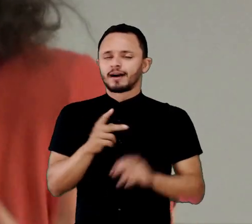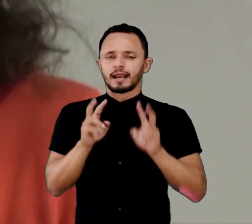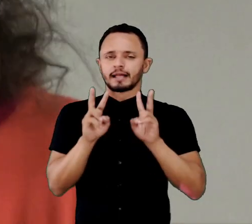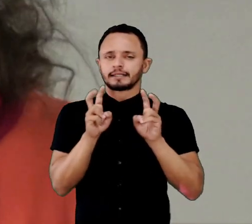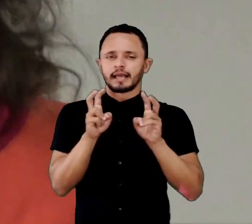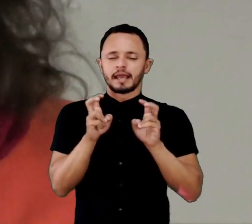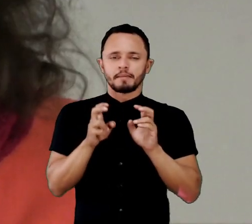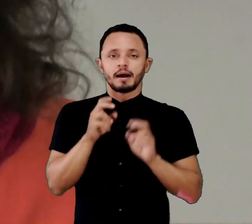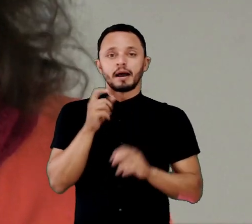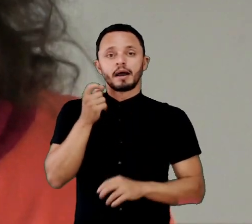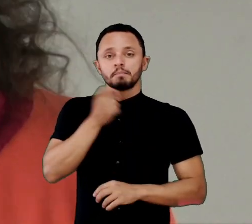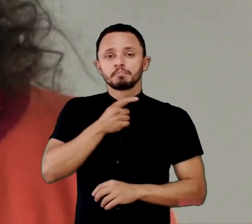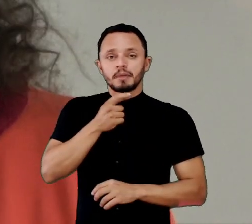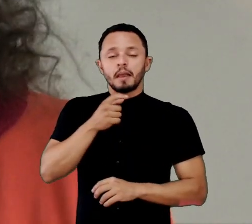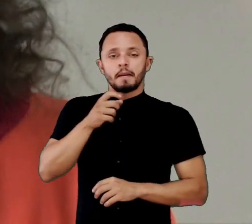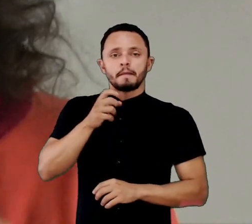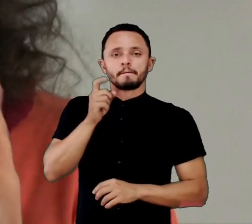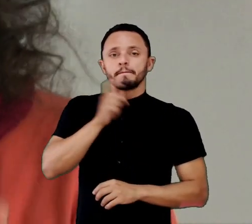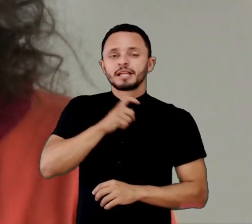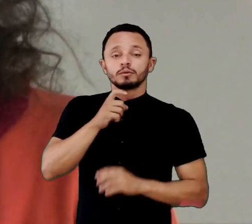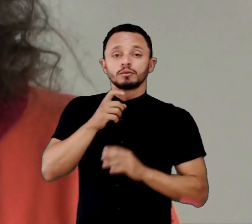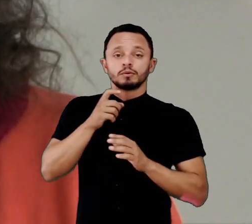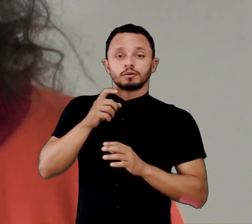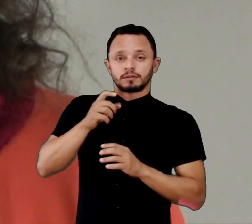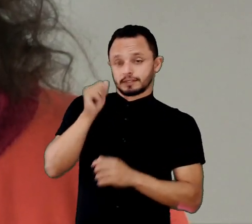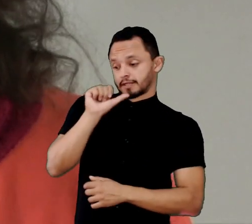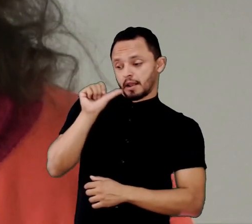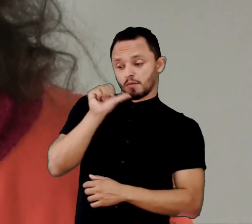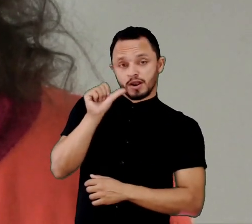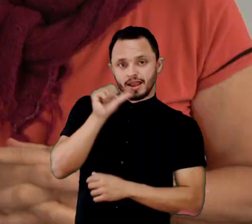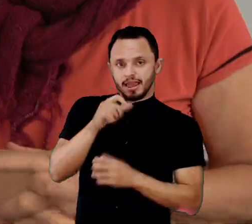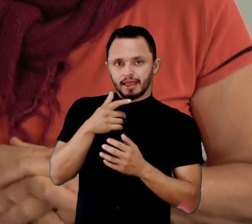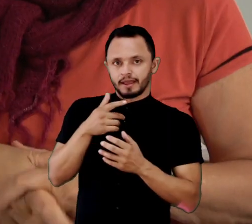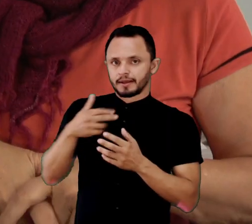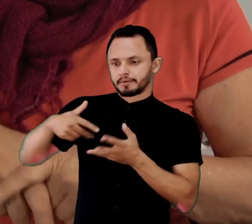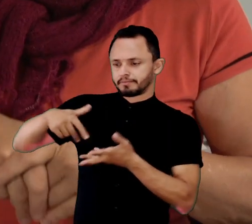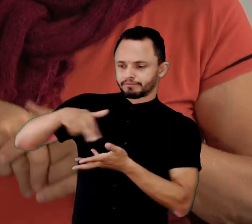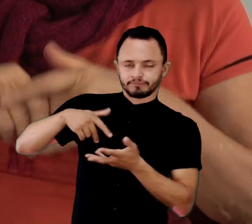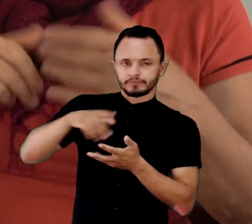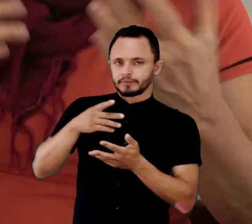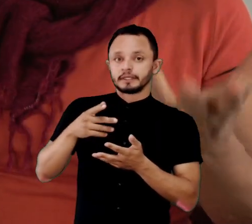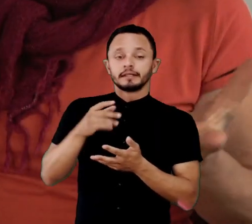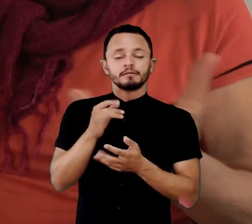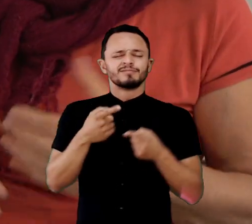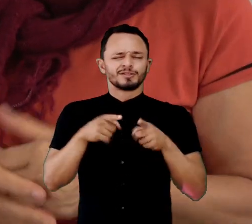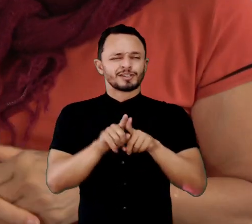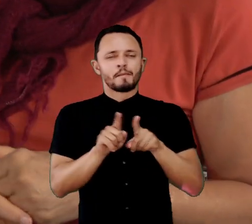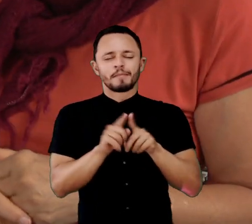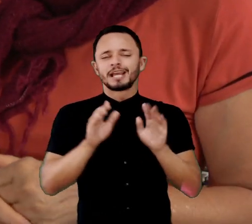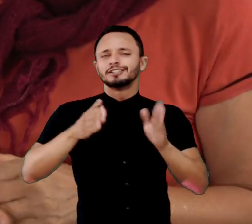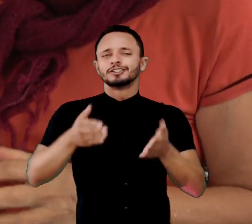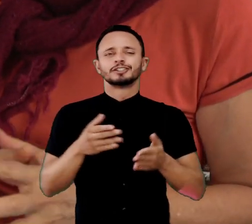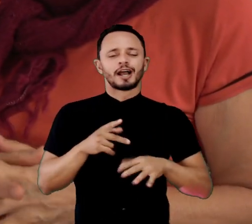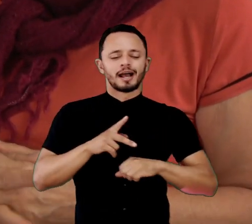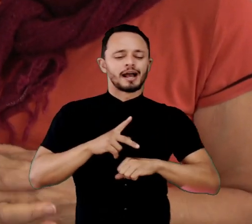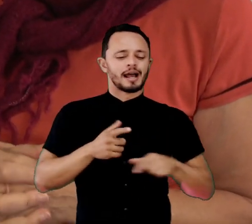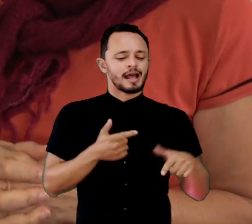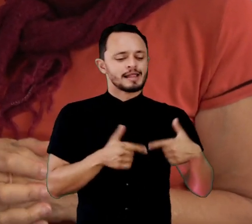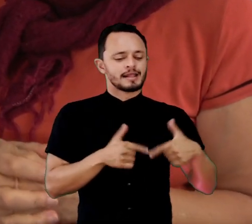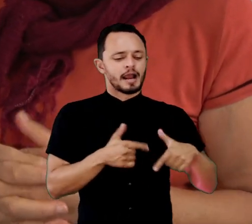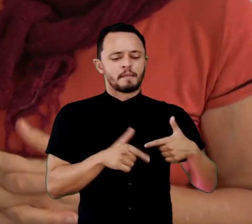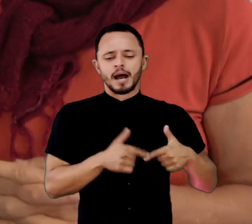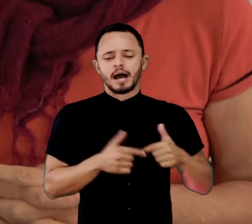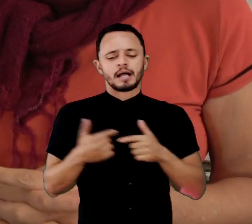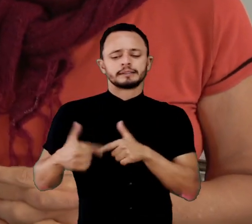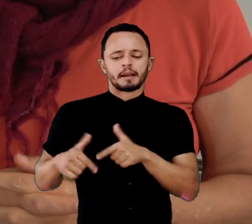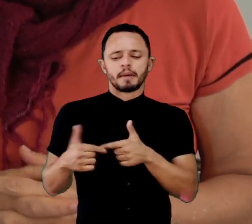Esse já foi mais para palco, né? Eu e Beto Militani em cena, e a gente rodou também muito com esses 2